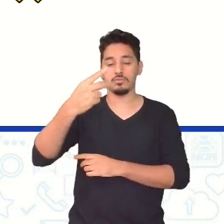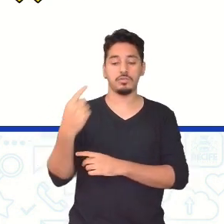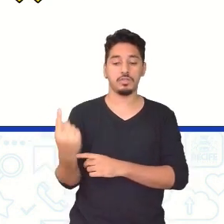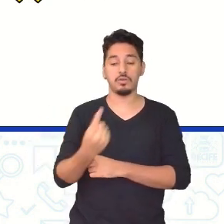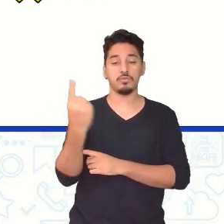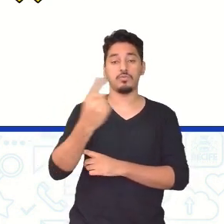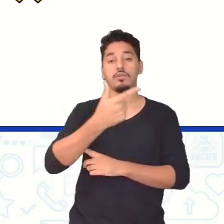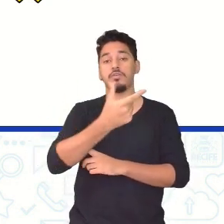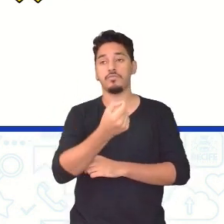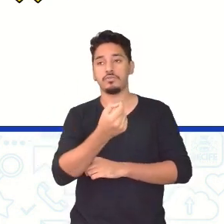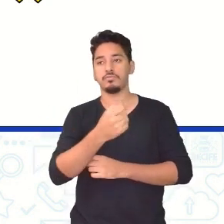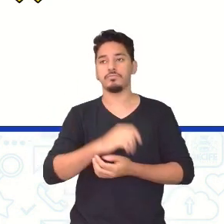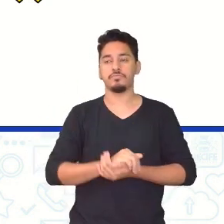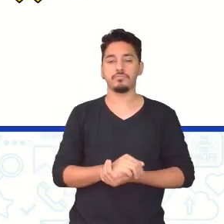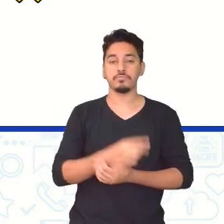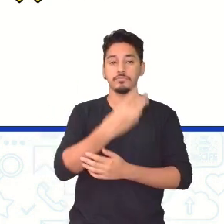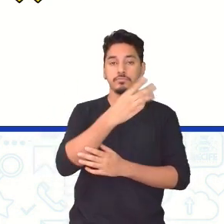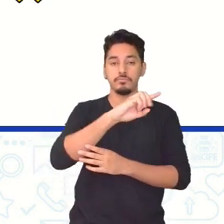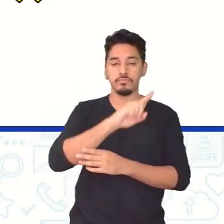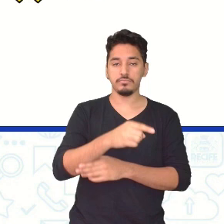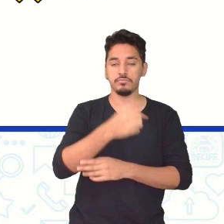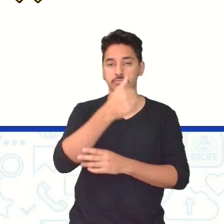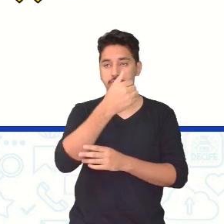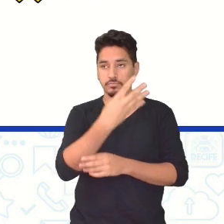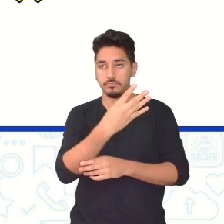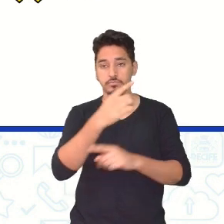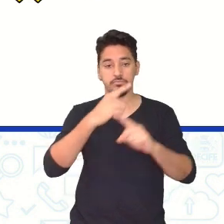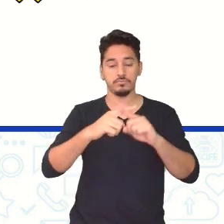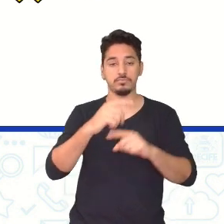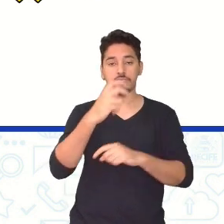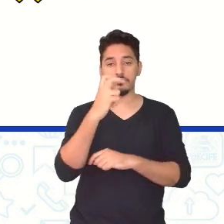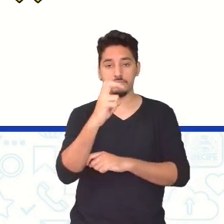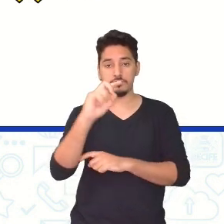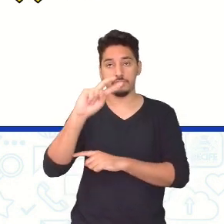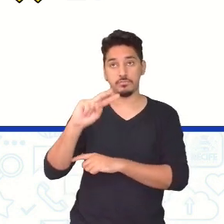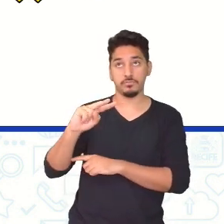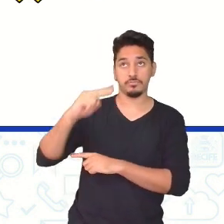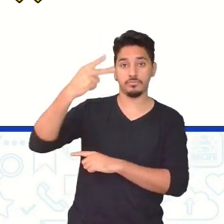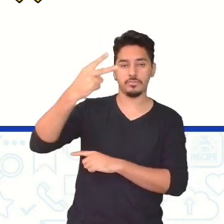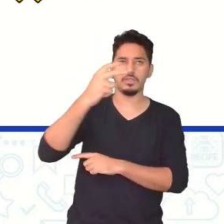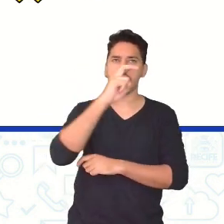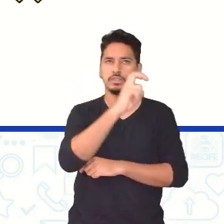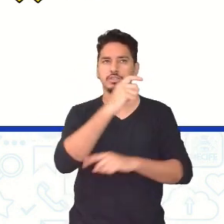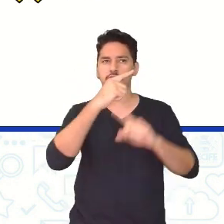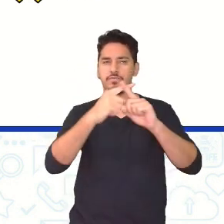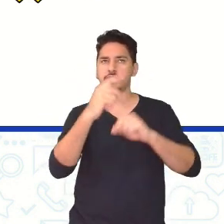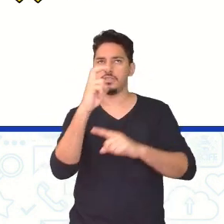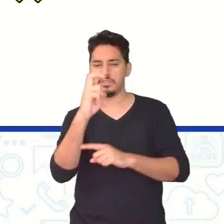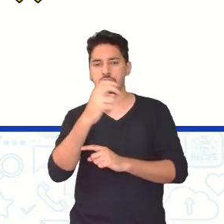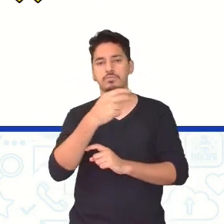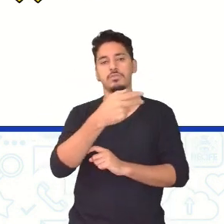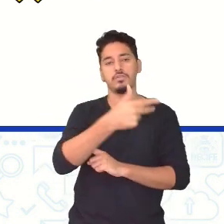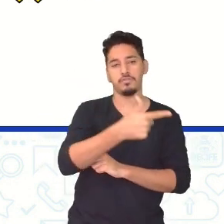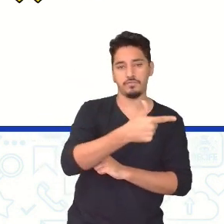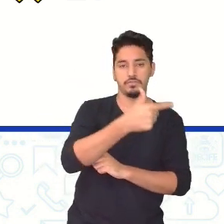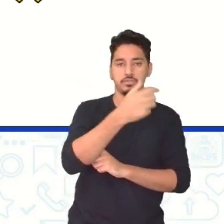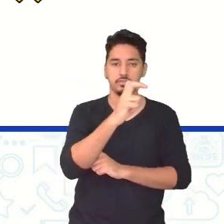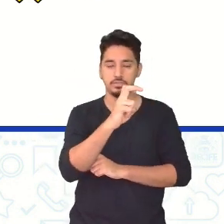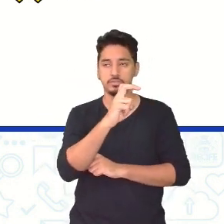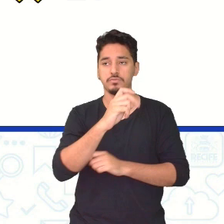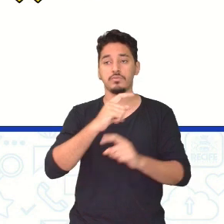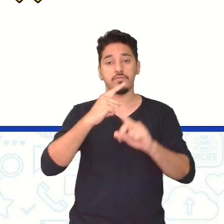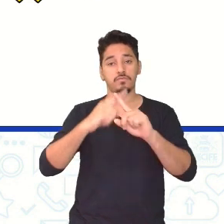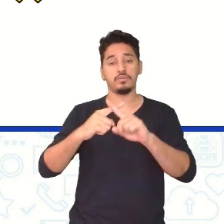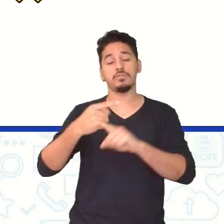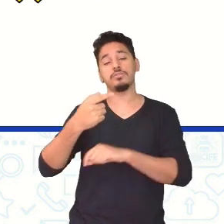vai ficar 3,14 vezes 5 ao quadrado, ou seja, 5 vezes 5, que é 25, vezes a altura, que é 20.